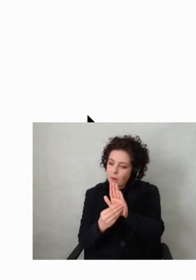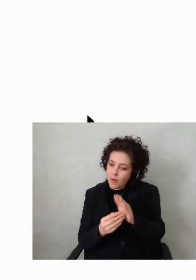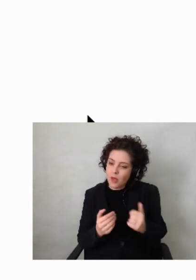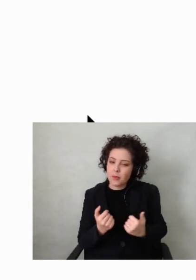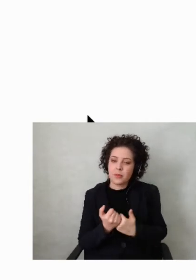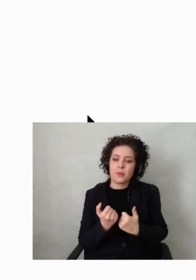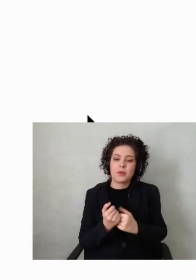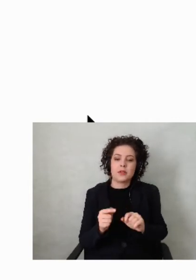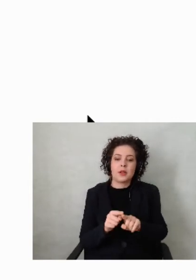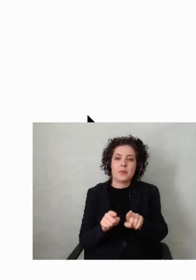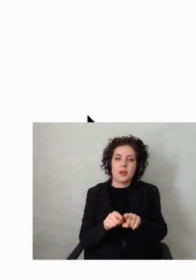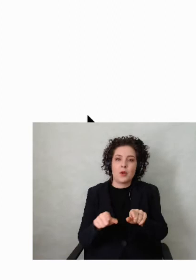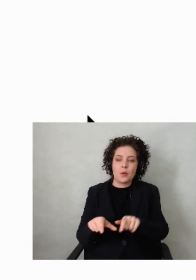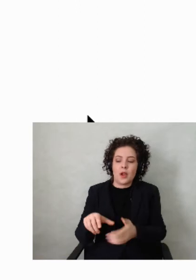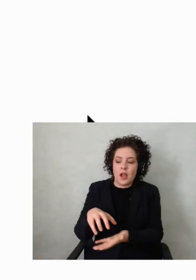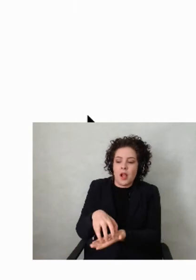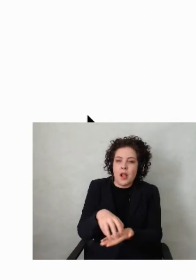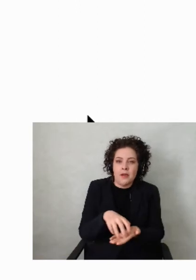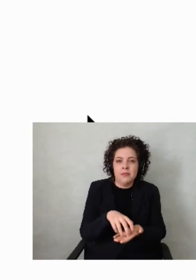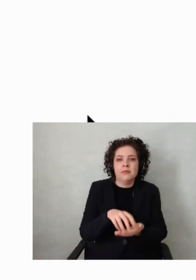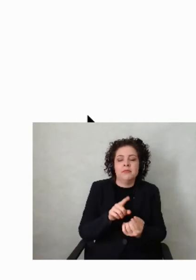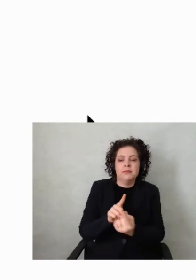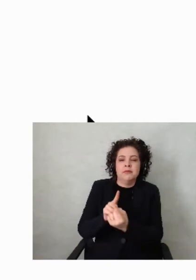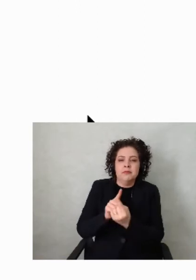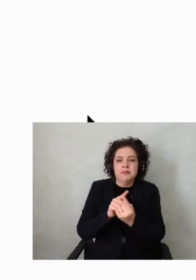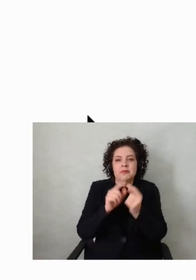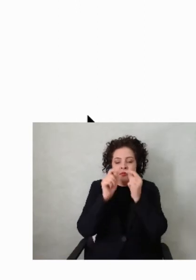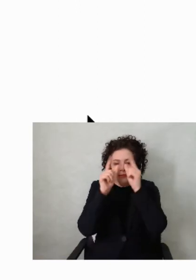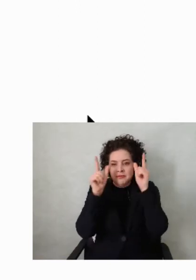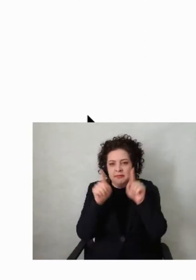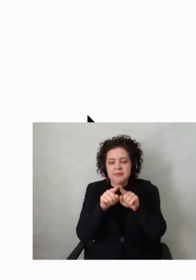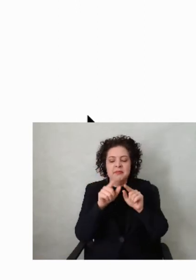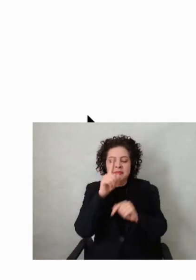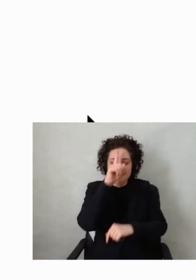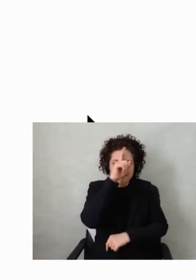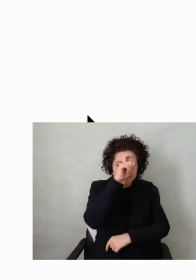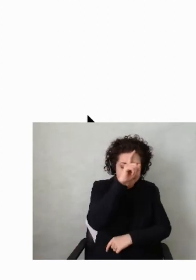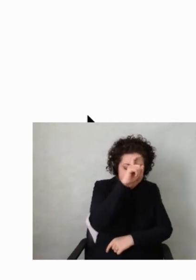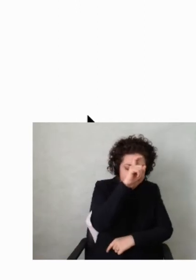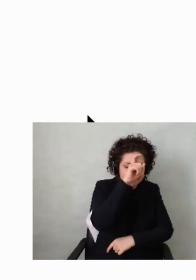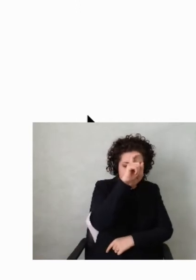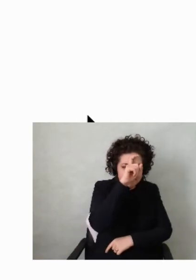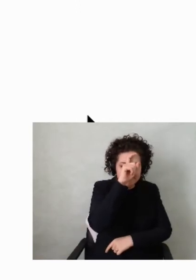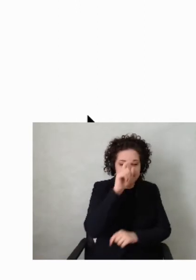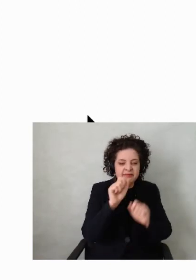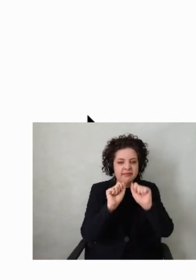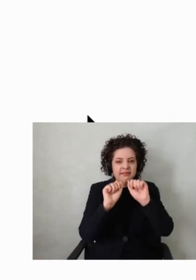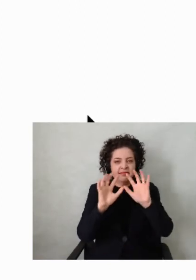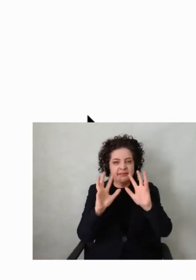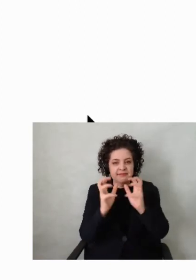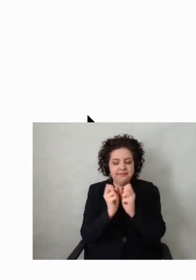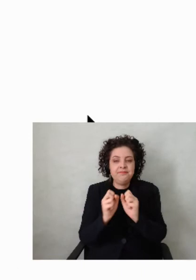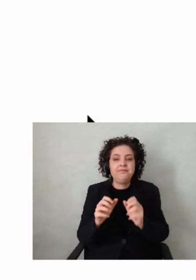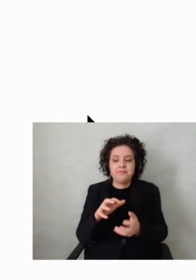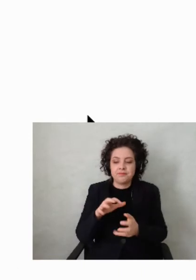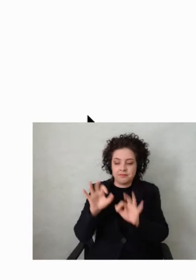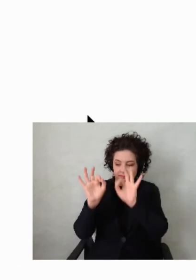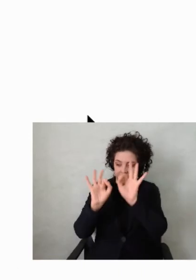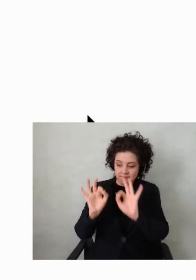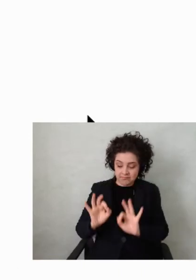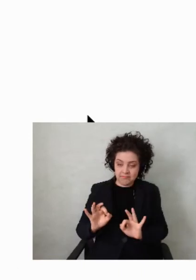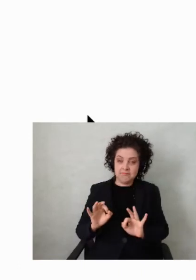e hospitalar, eu acho que a gente aprendeu muito com a organização, como falou o professor Paulo Abrão, desde